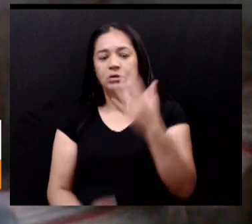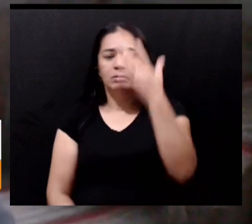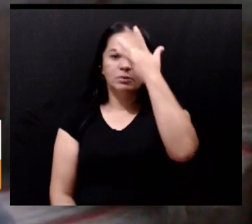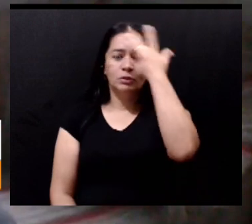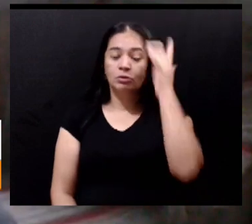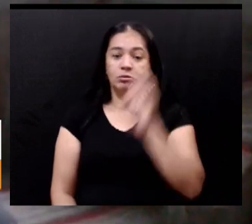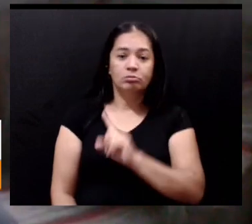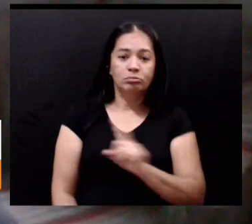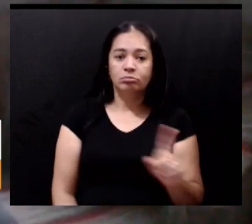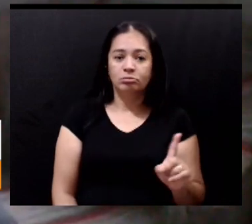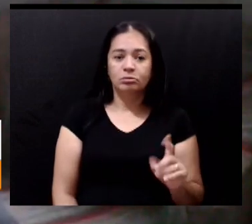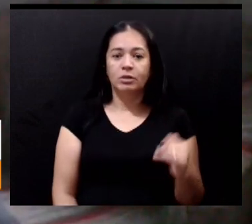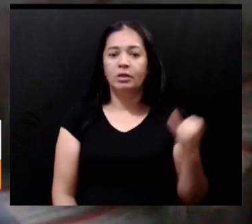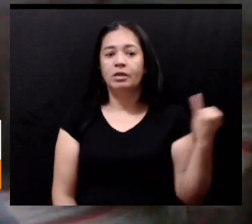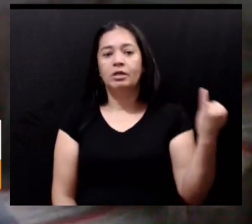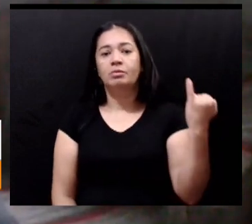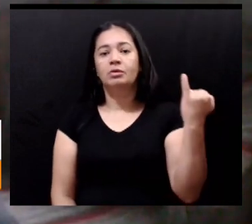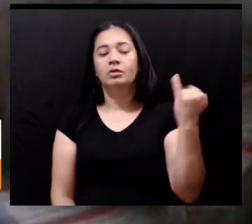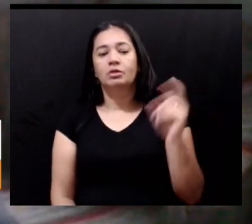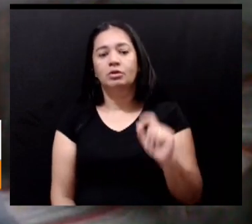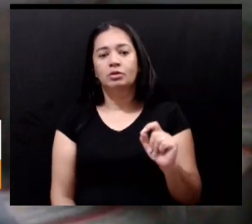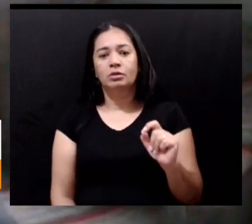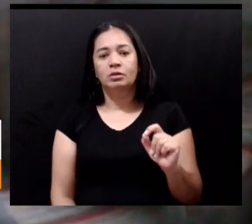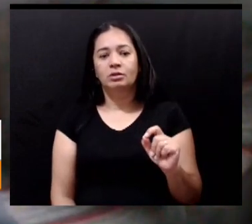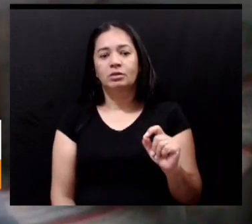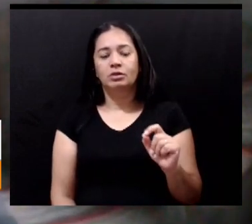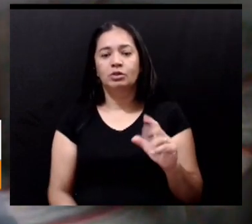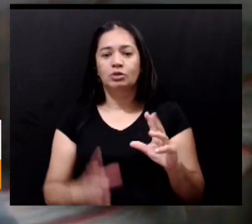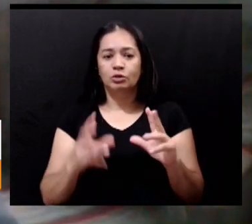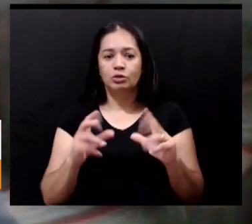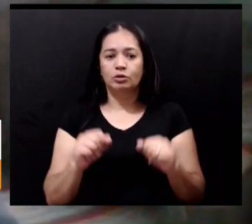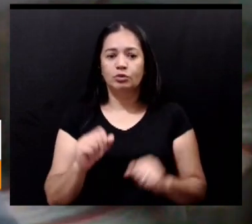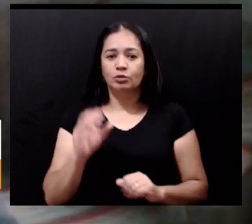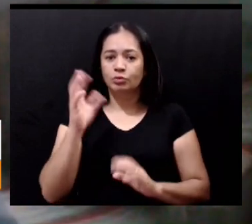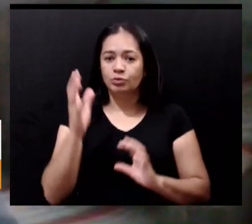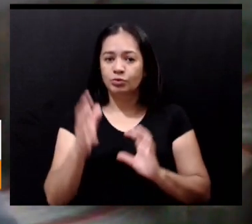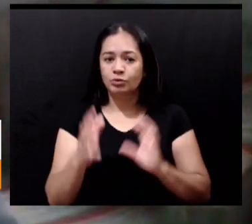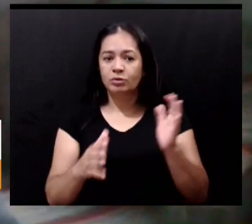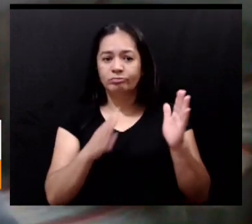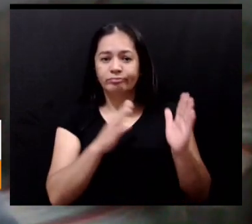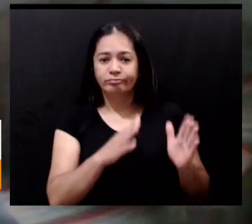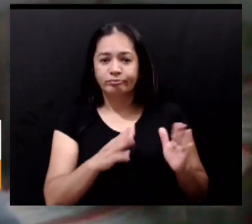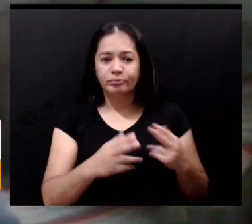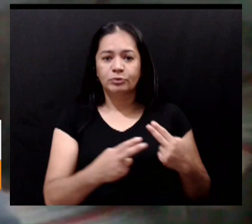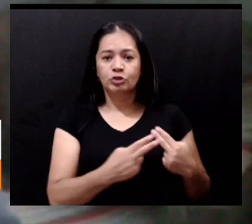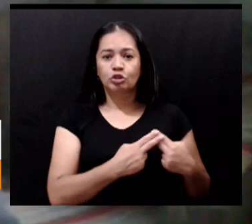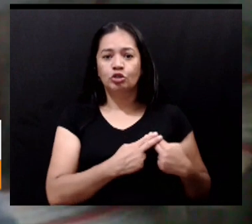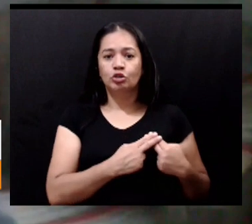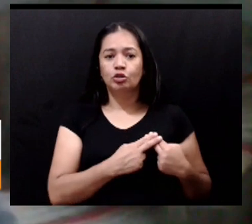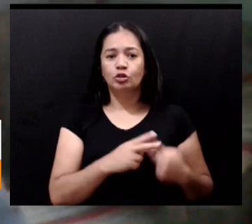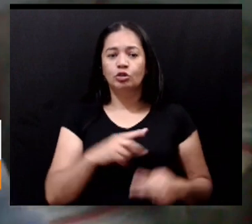conheçamos como que acontece esse processo de luto, porque nós precisamos identificar